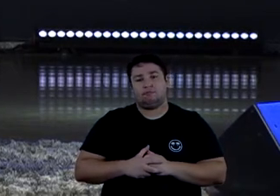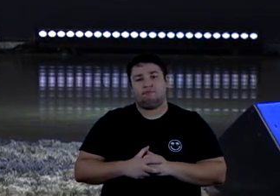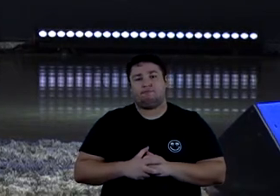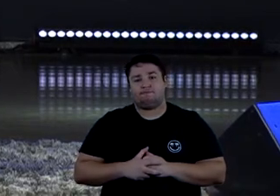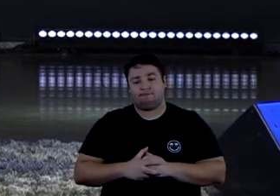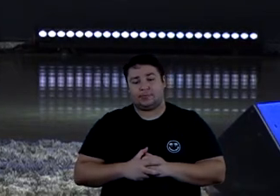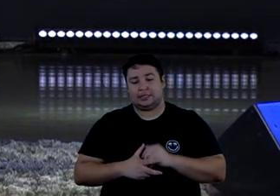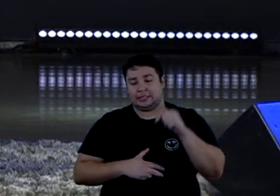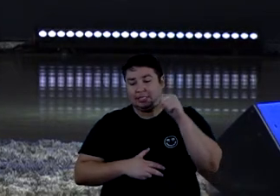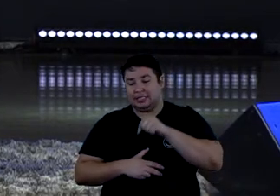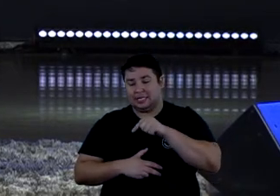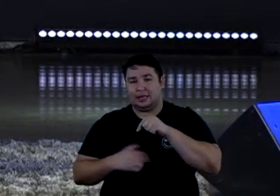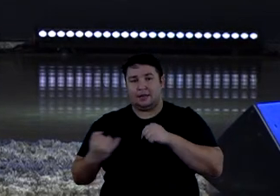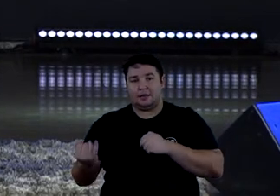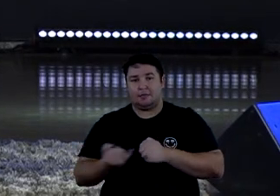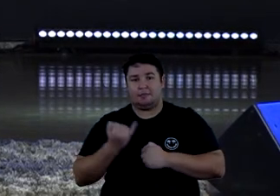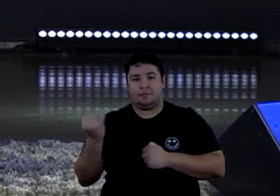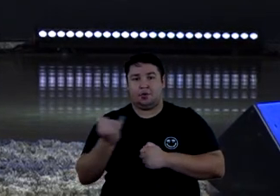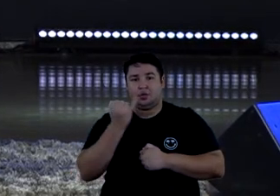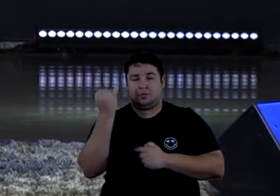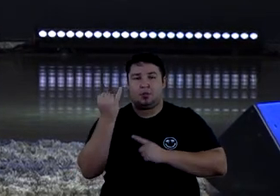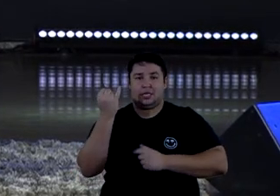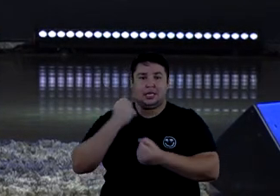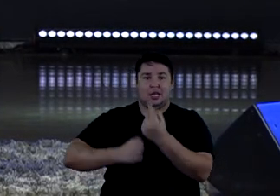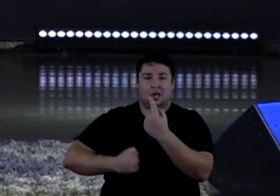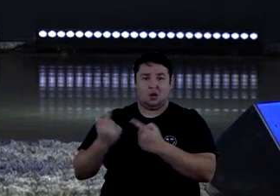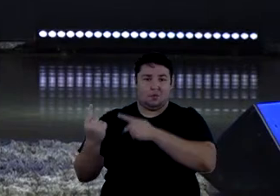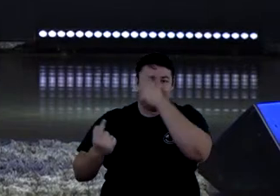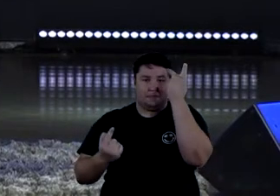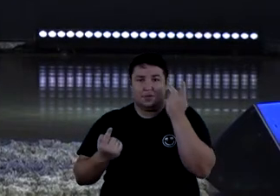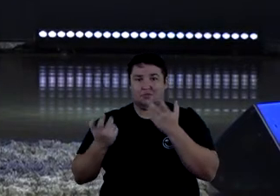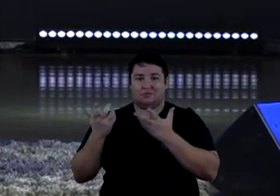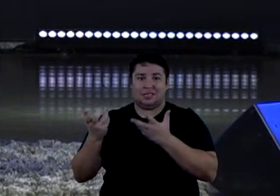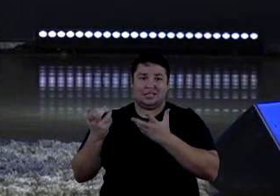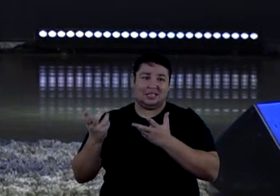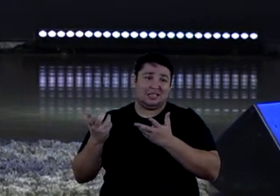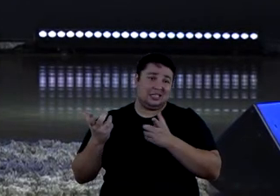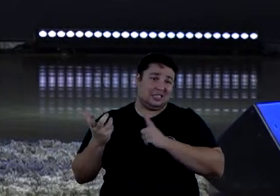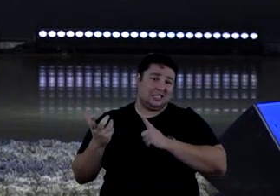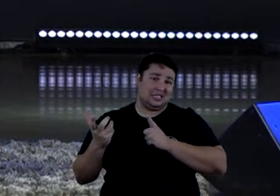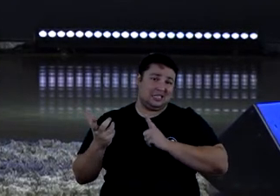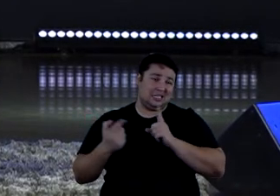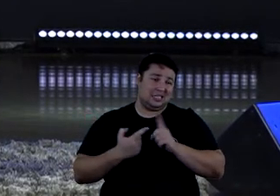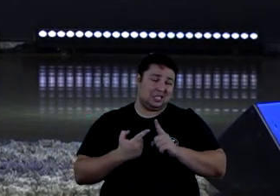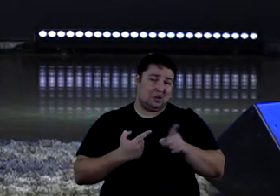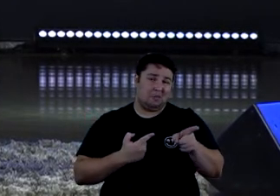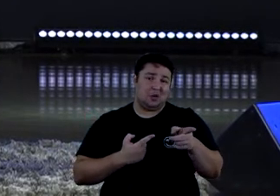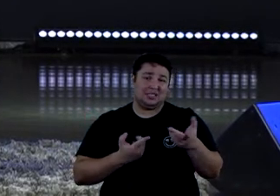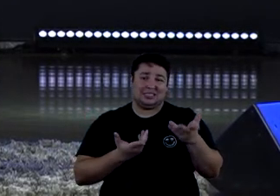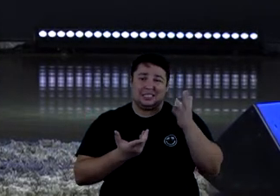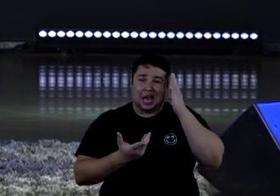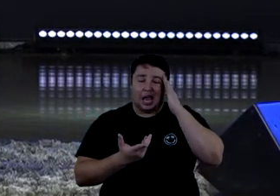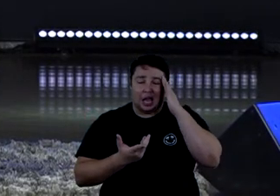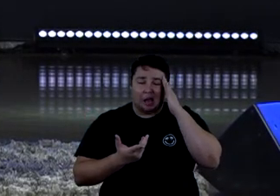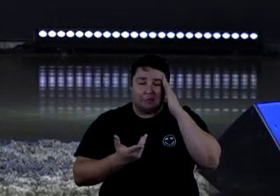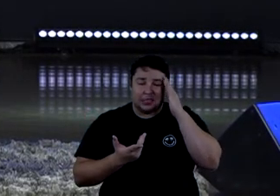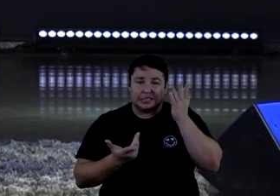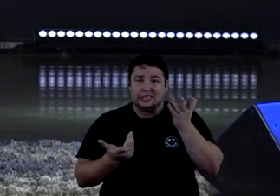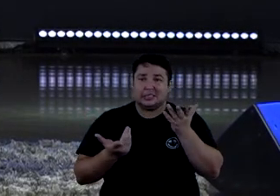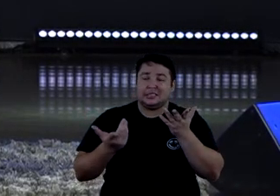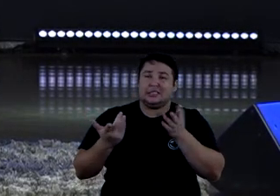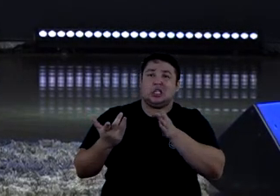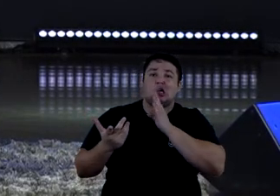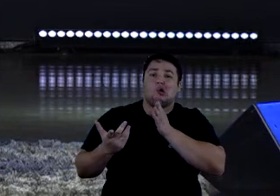E aqui está um ponto importante, porque tem pessoas que se contentam com esse tipo de recompensa. Tem pessoas que se contentam